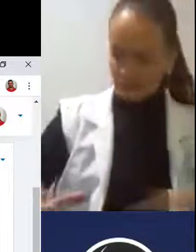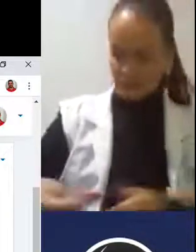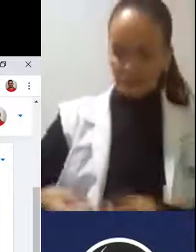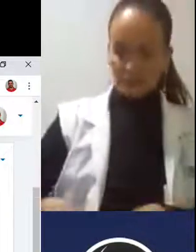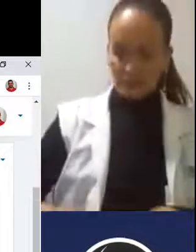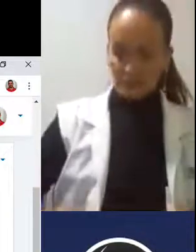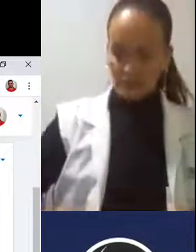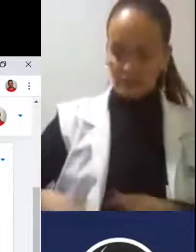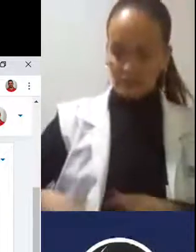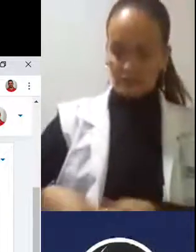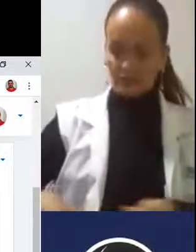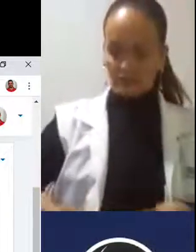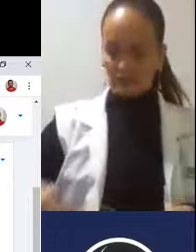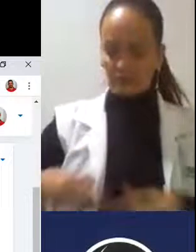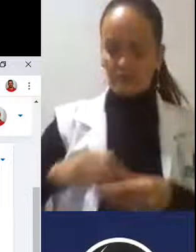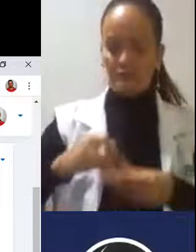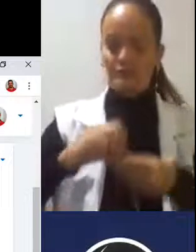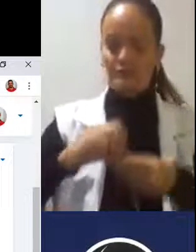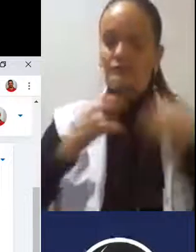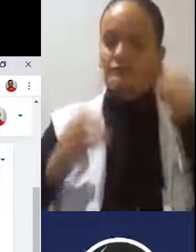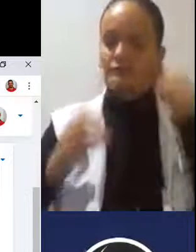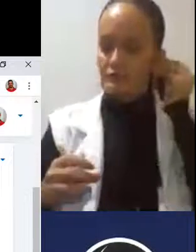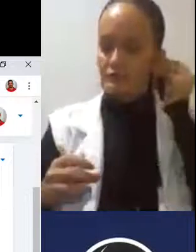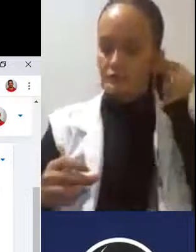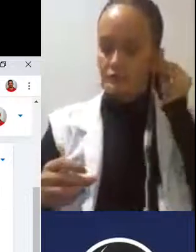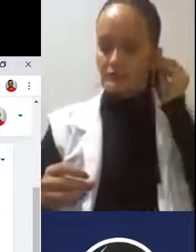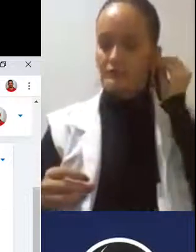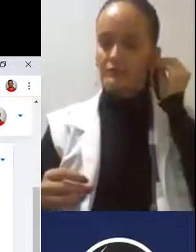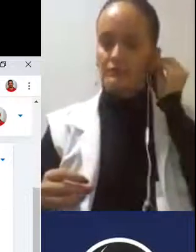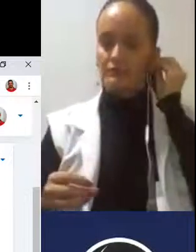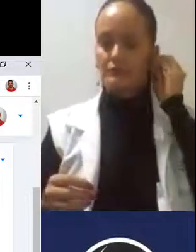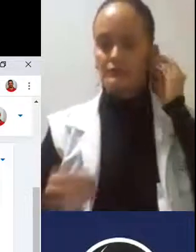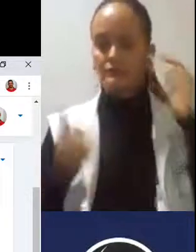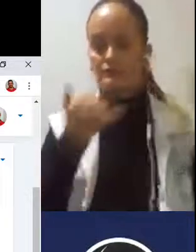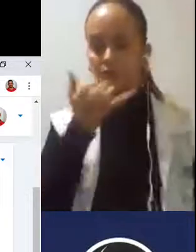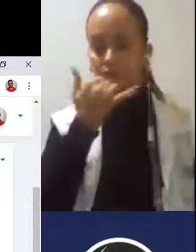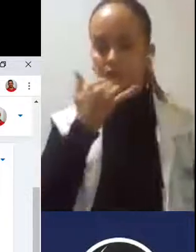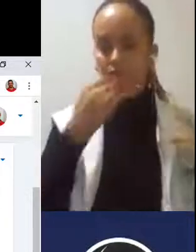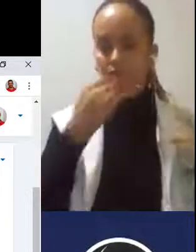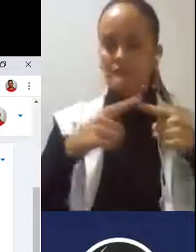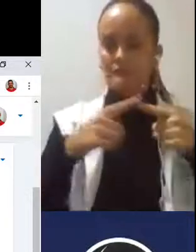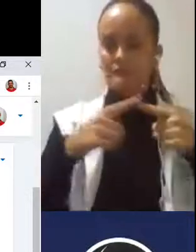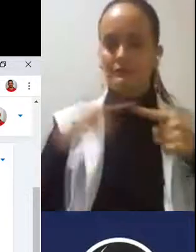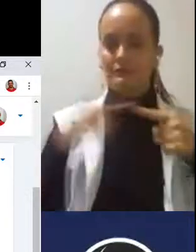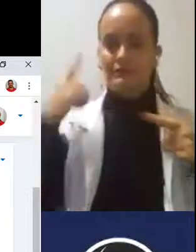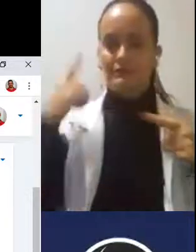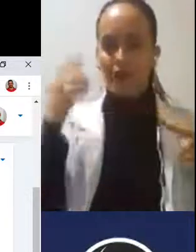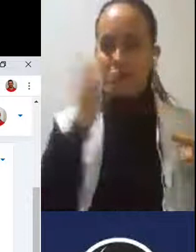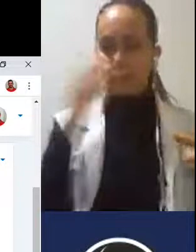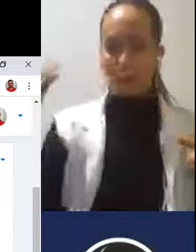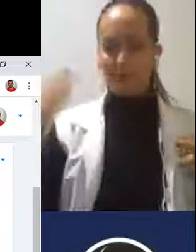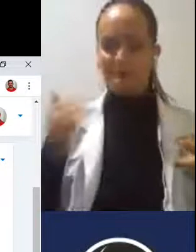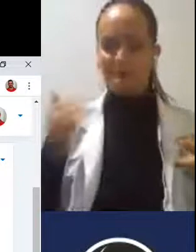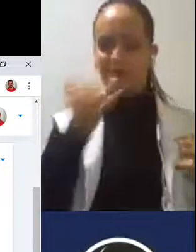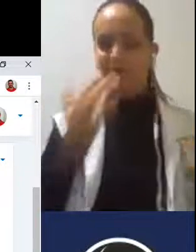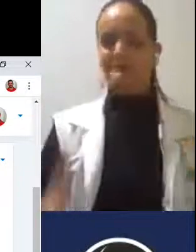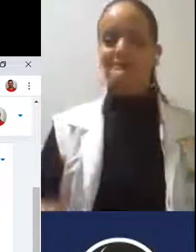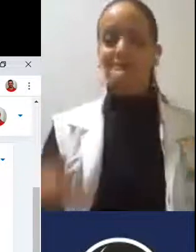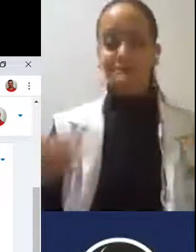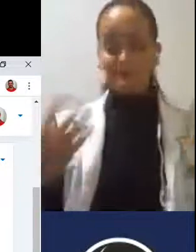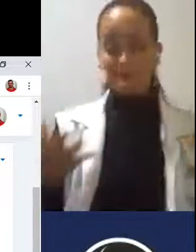Então, aqui, ó. Então, no circuito em série, basta fazer o quê? Somar as cargas, certo? Somar o valor da resistência das